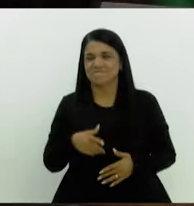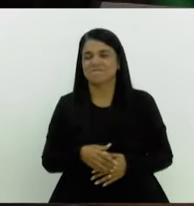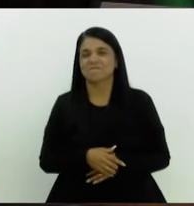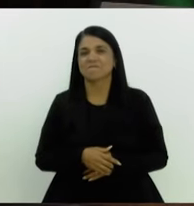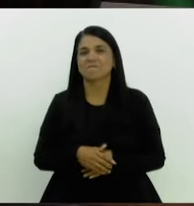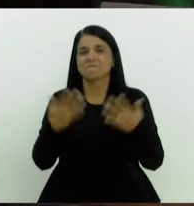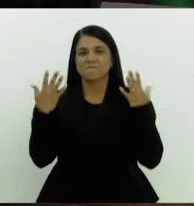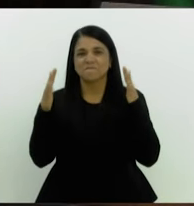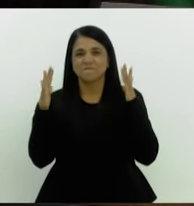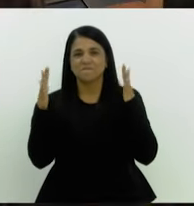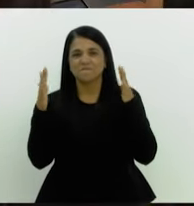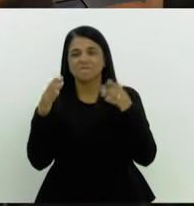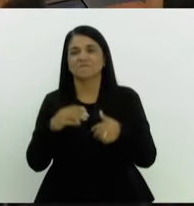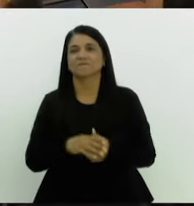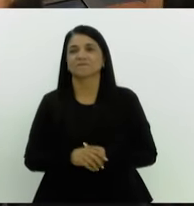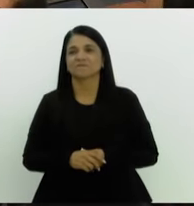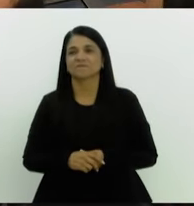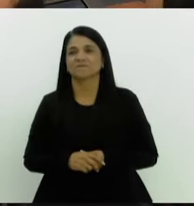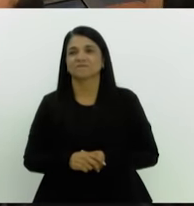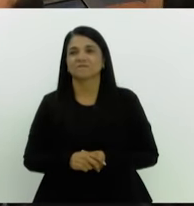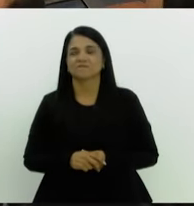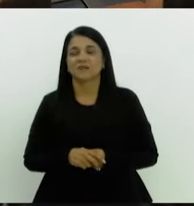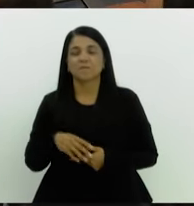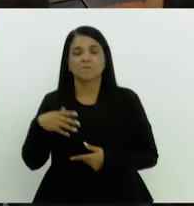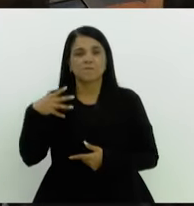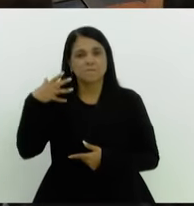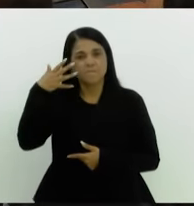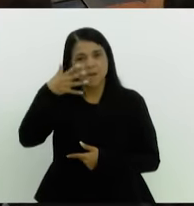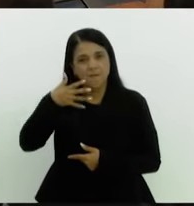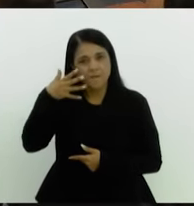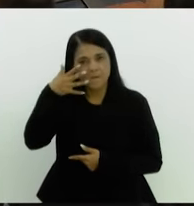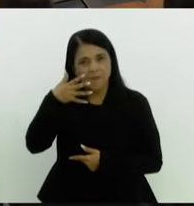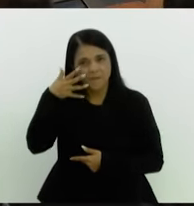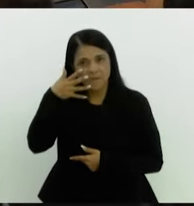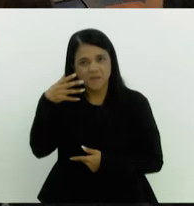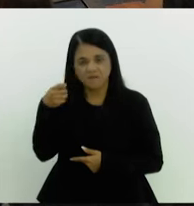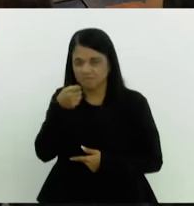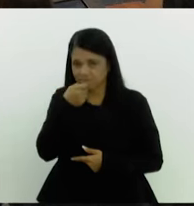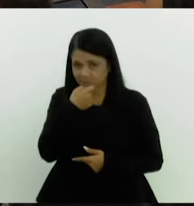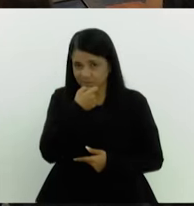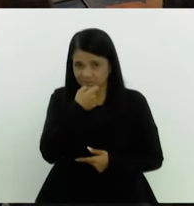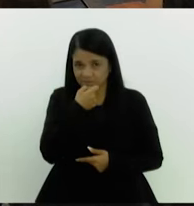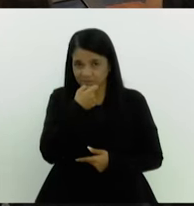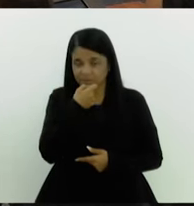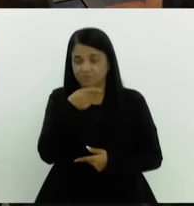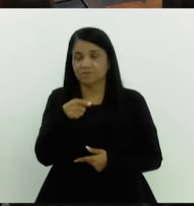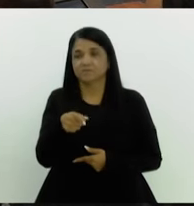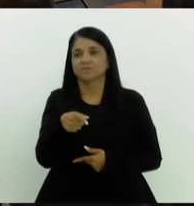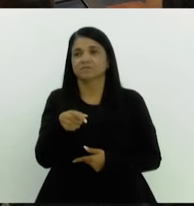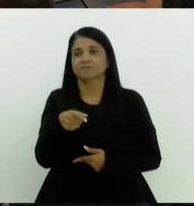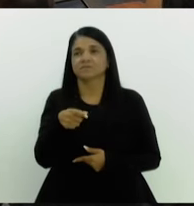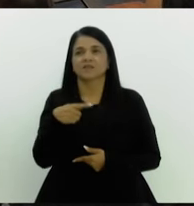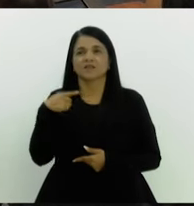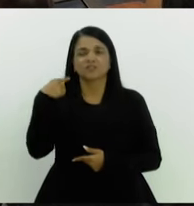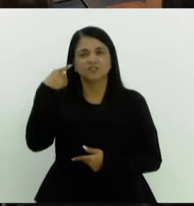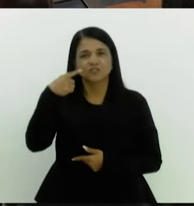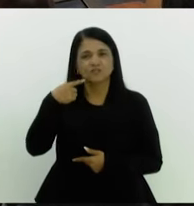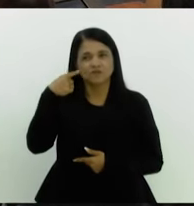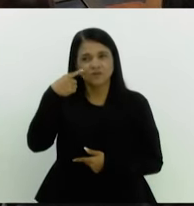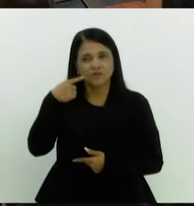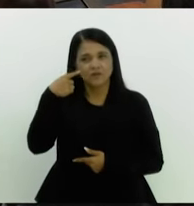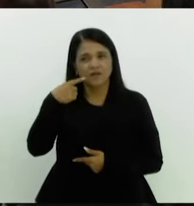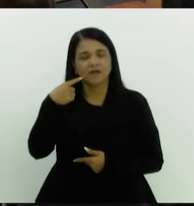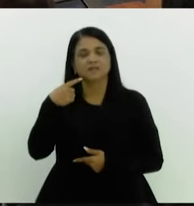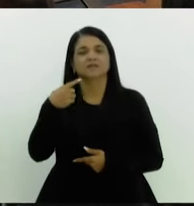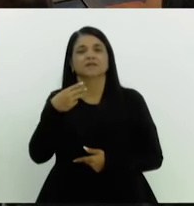Mor bom dito isso eu quero passar a palavra para essa é outro Furacão né Essa advogada que foi ministra do